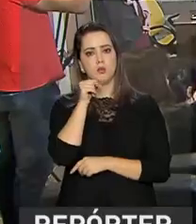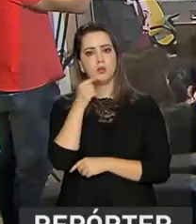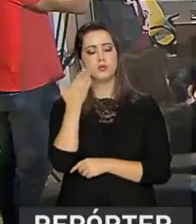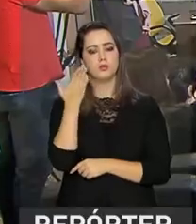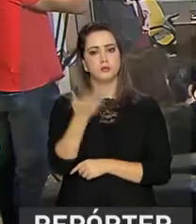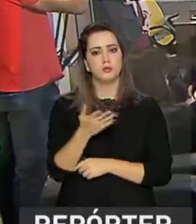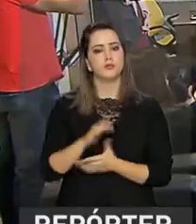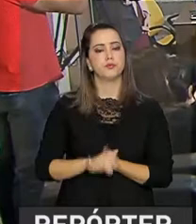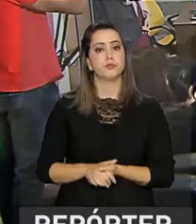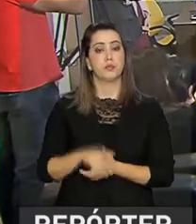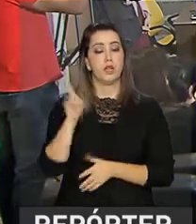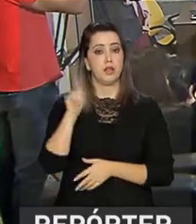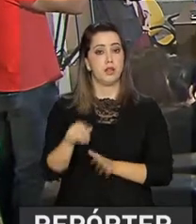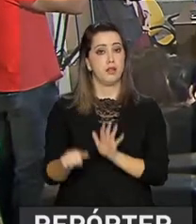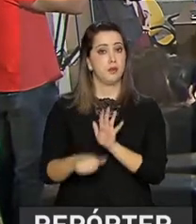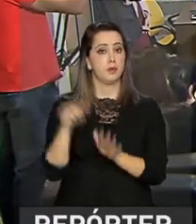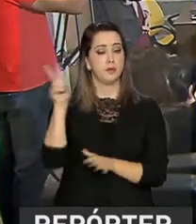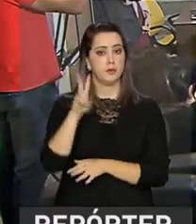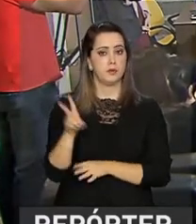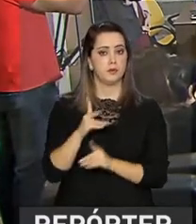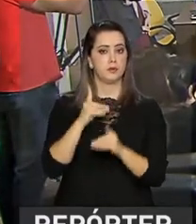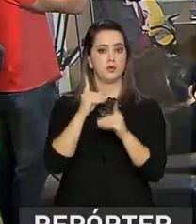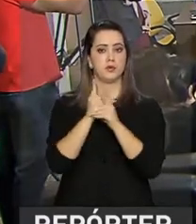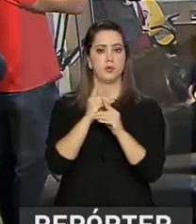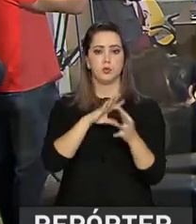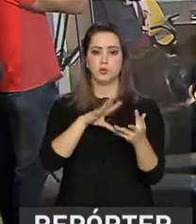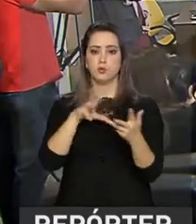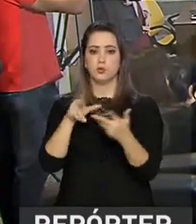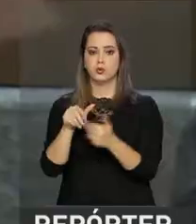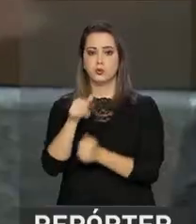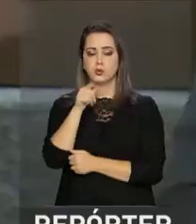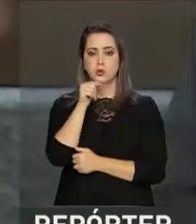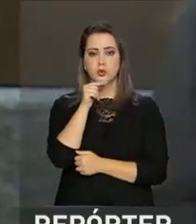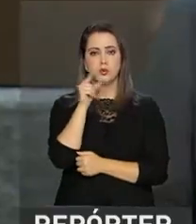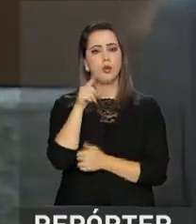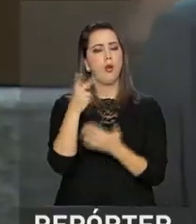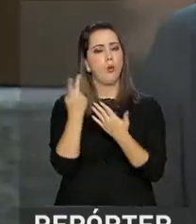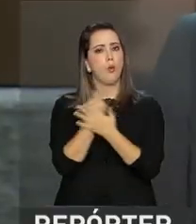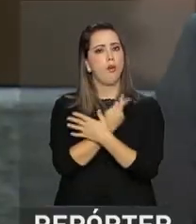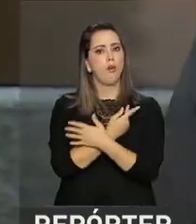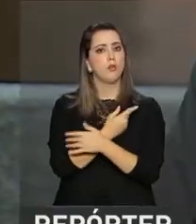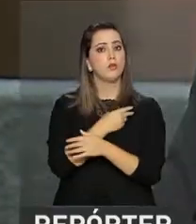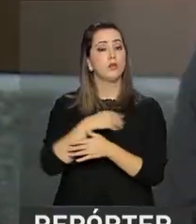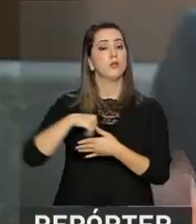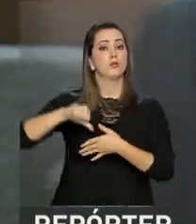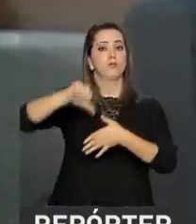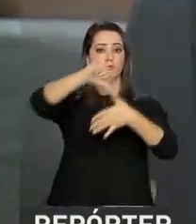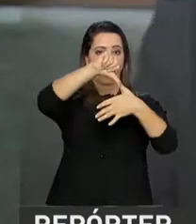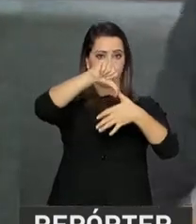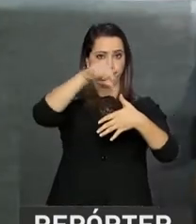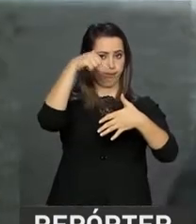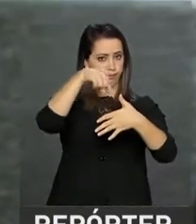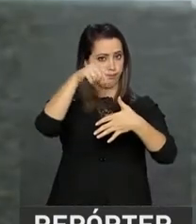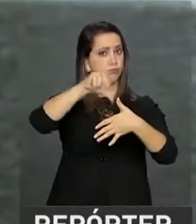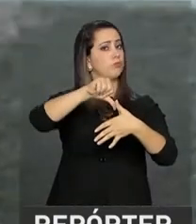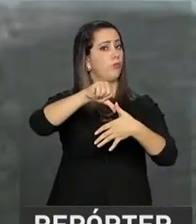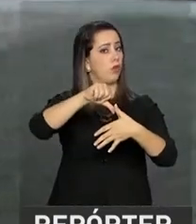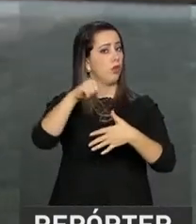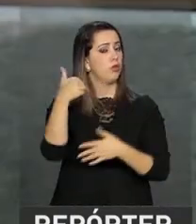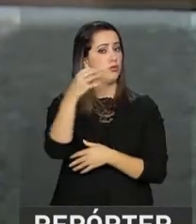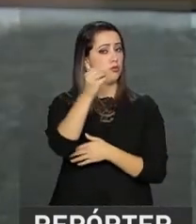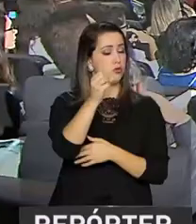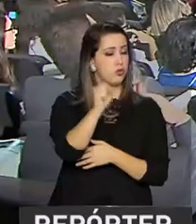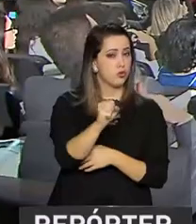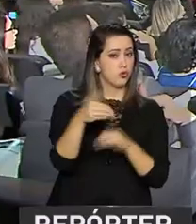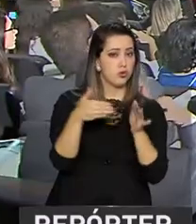será a primeira vez que o maior encontro mundial sobre água vai acontecer no hemisfério sul de 18 a 23